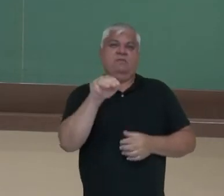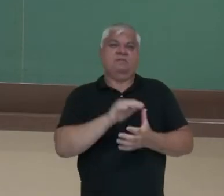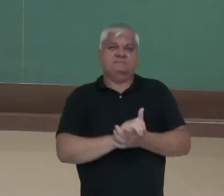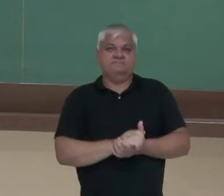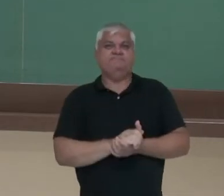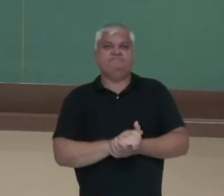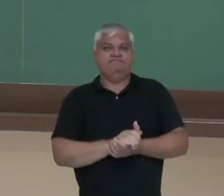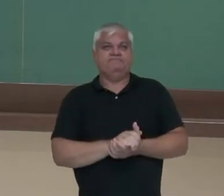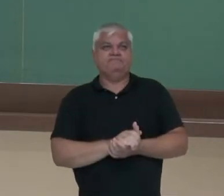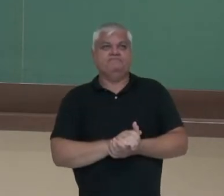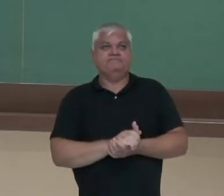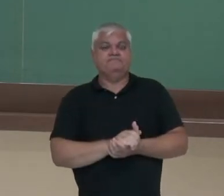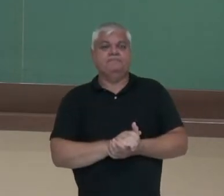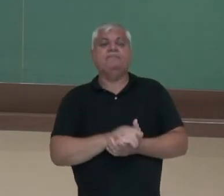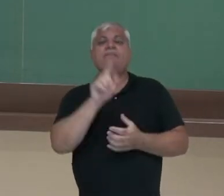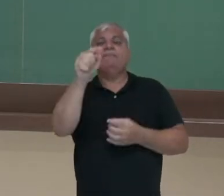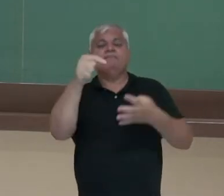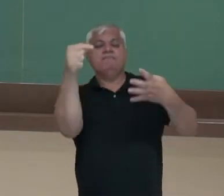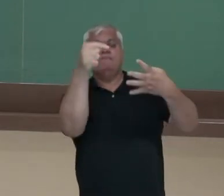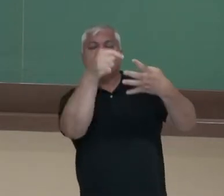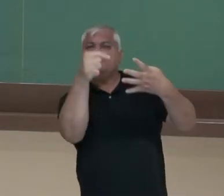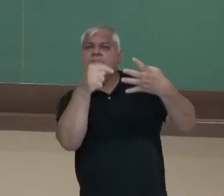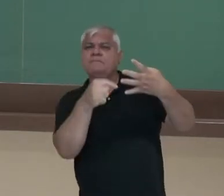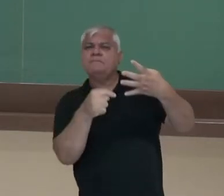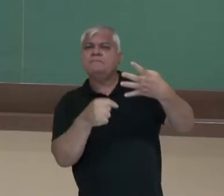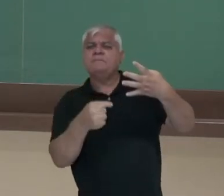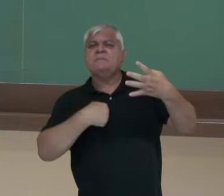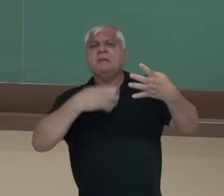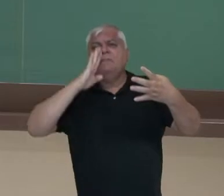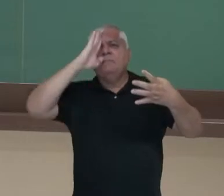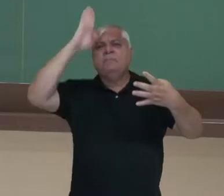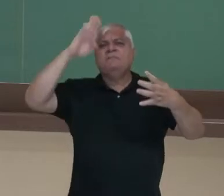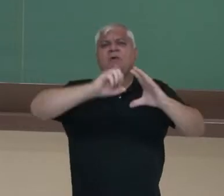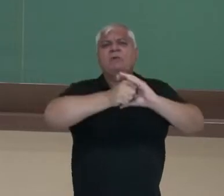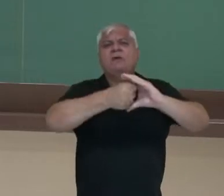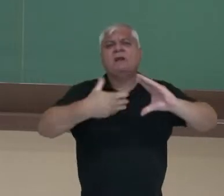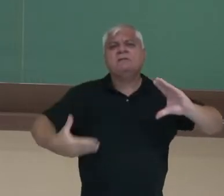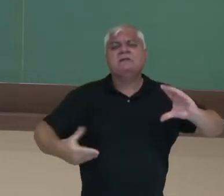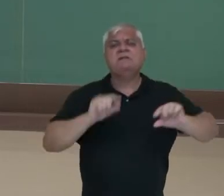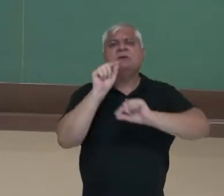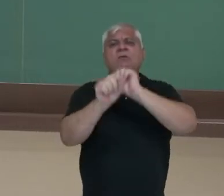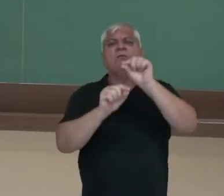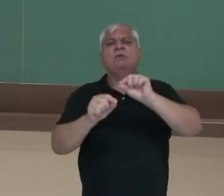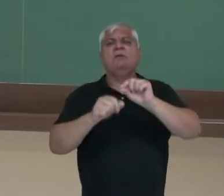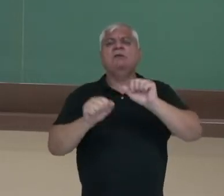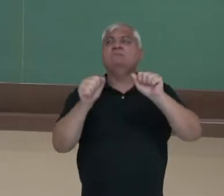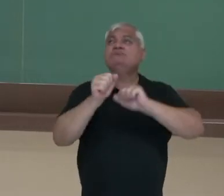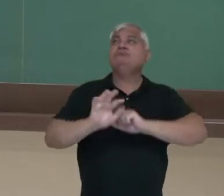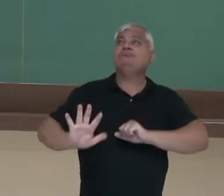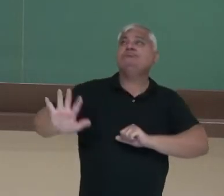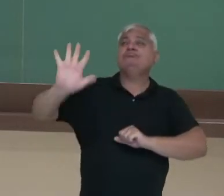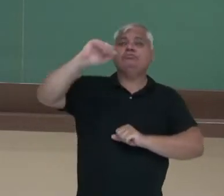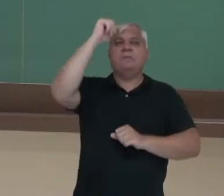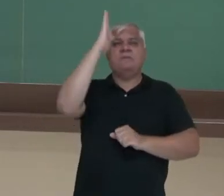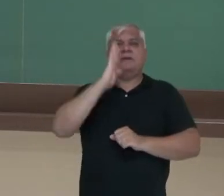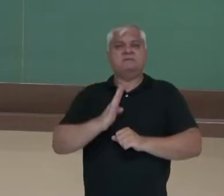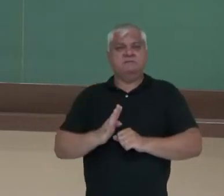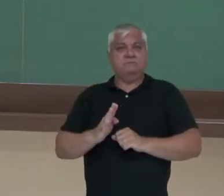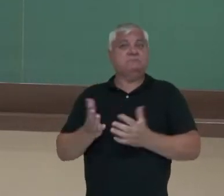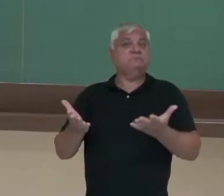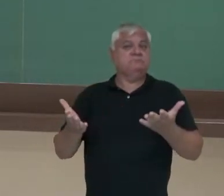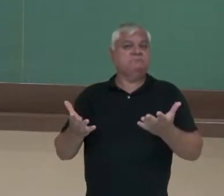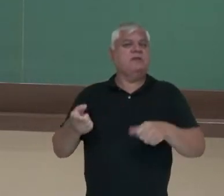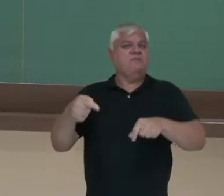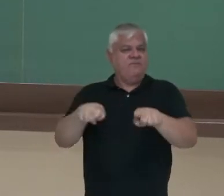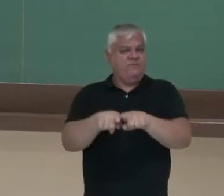Vamos lá? Cite quais foram as principais características que levaram ao processo de expansão territorial do Brasil colonial. Daqui a